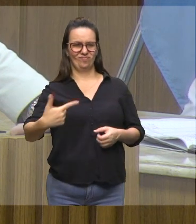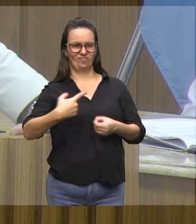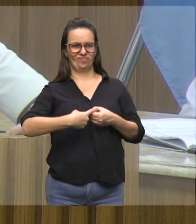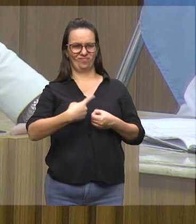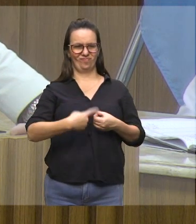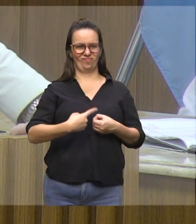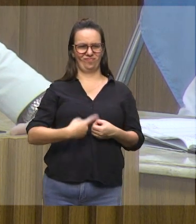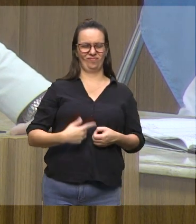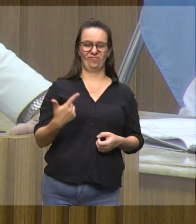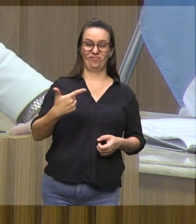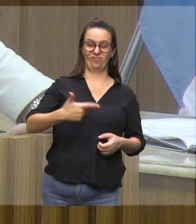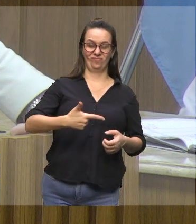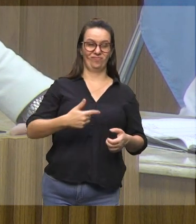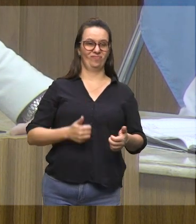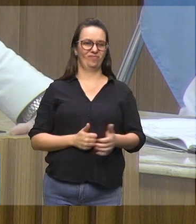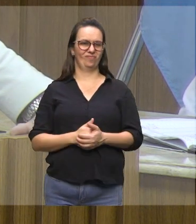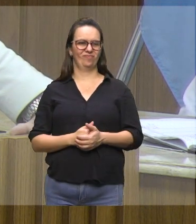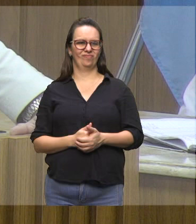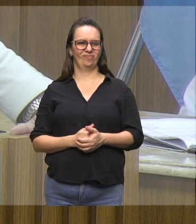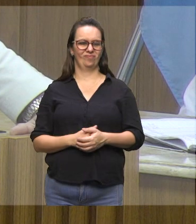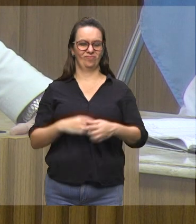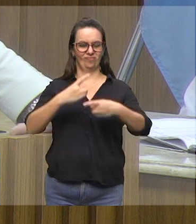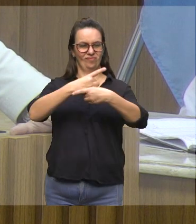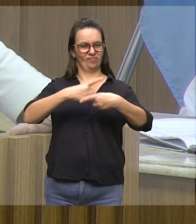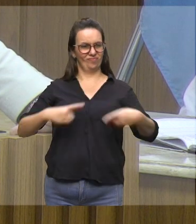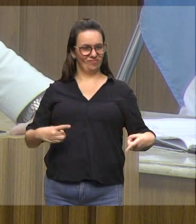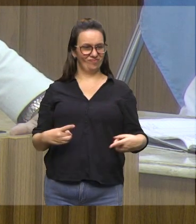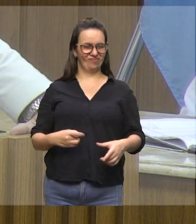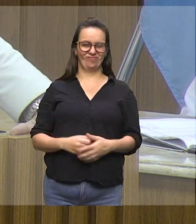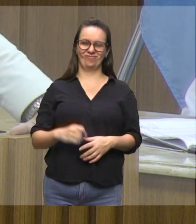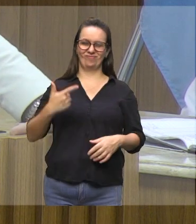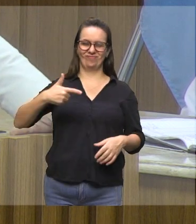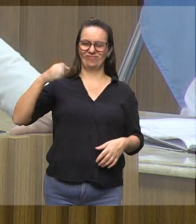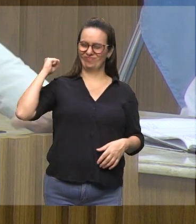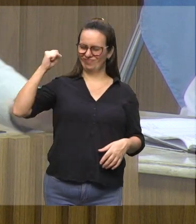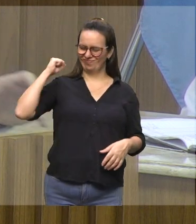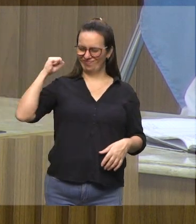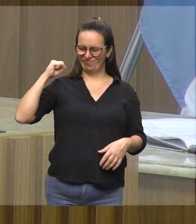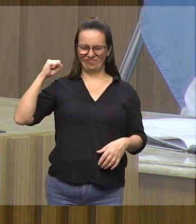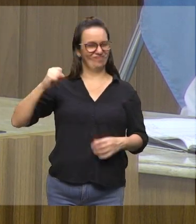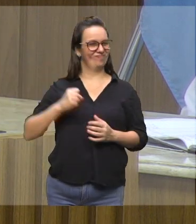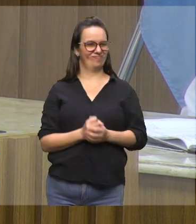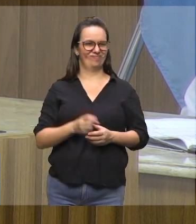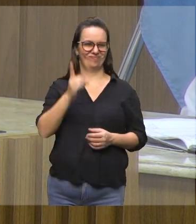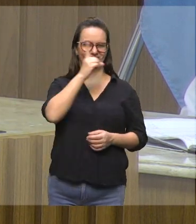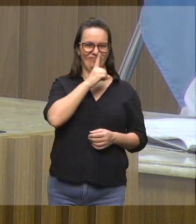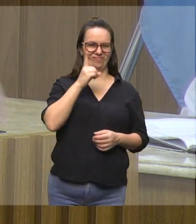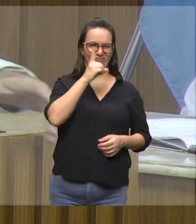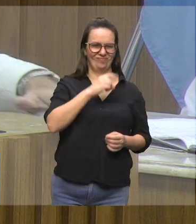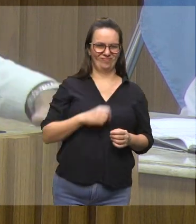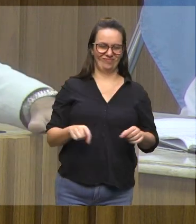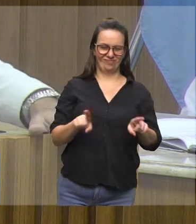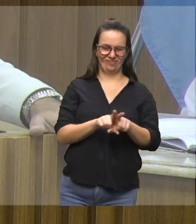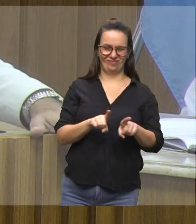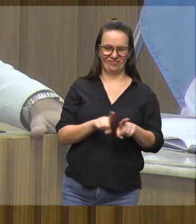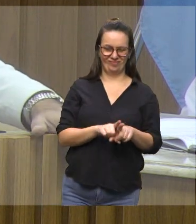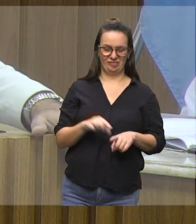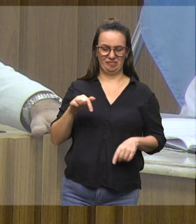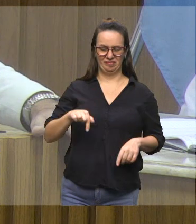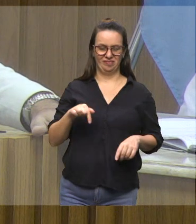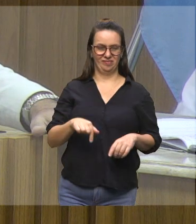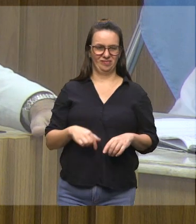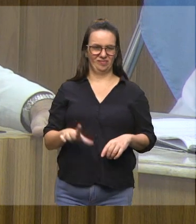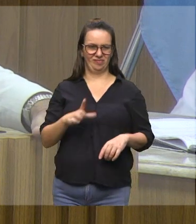Dois jogos e duas vitórias. Isso foi no domingo, praticamente no mesmo horário que estava tendo aqui o evento,